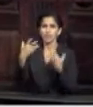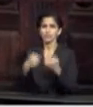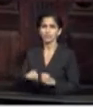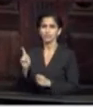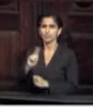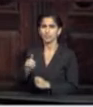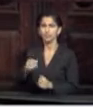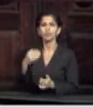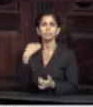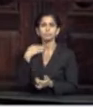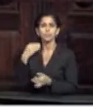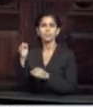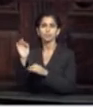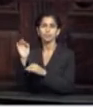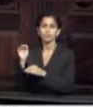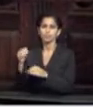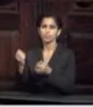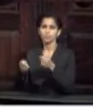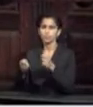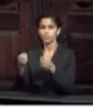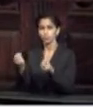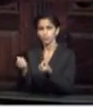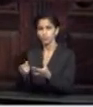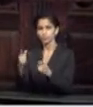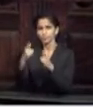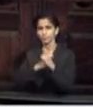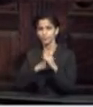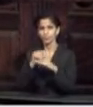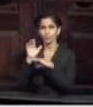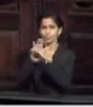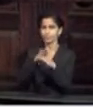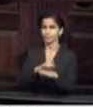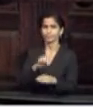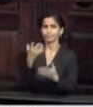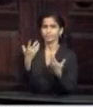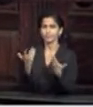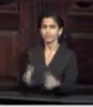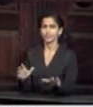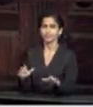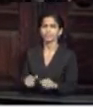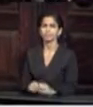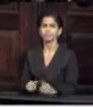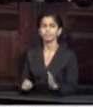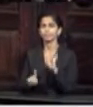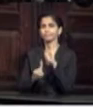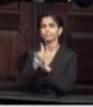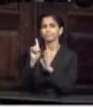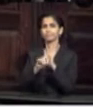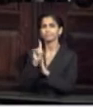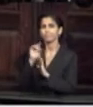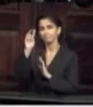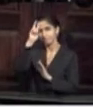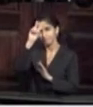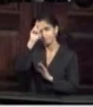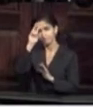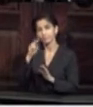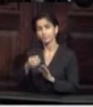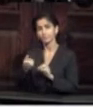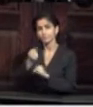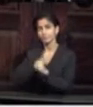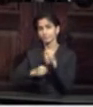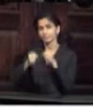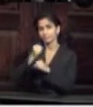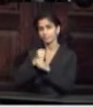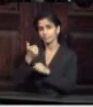bancários. E faço um questionamento fundamental. Quem aqui não se lembra que no final do ano